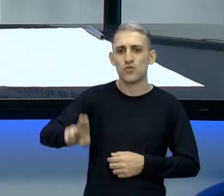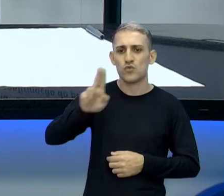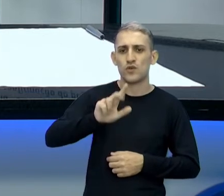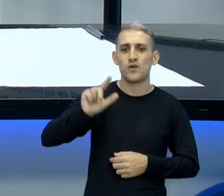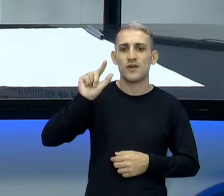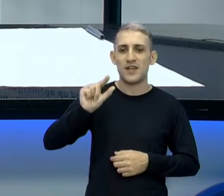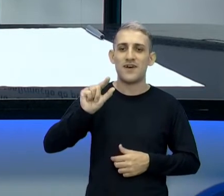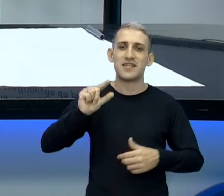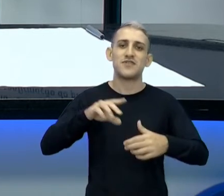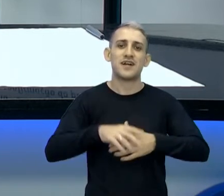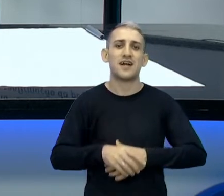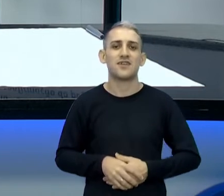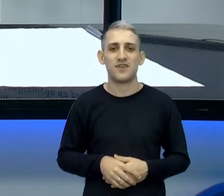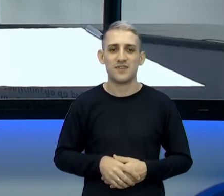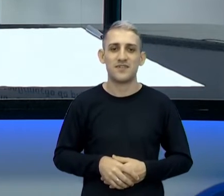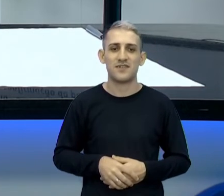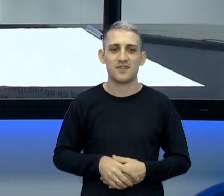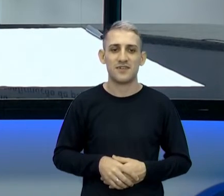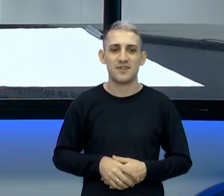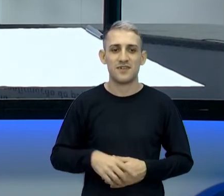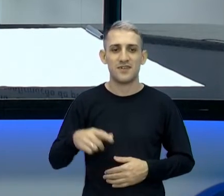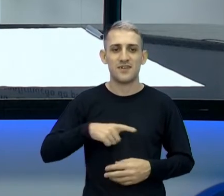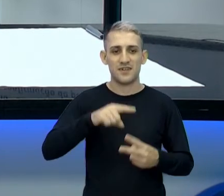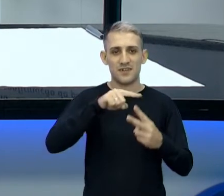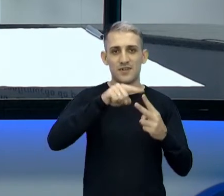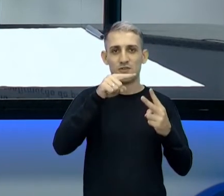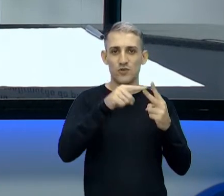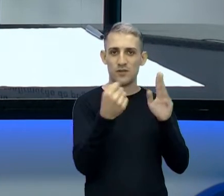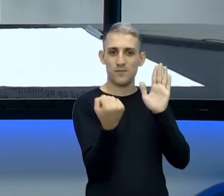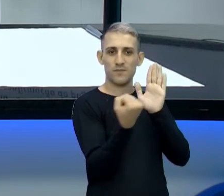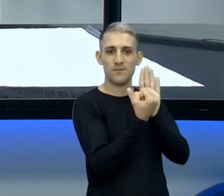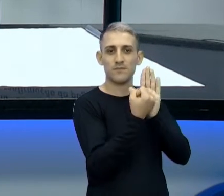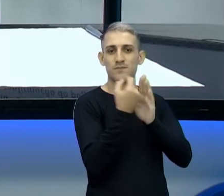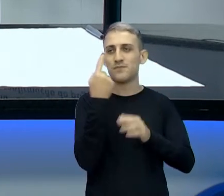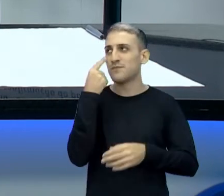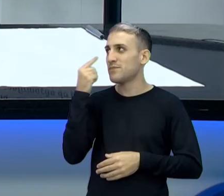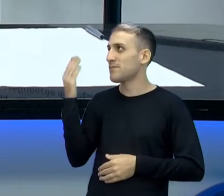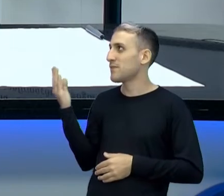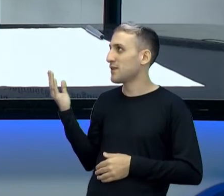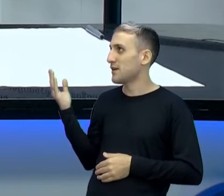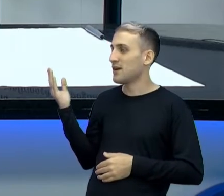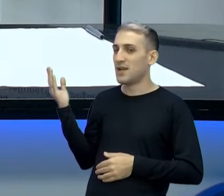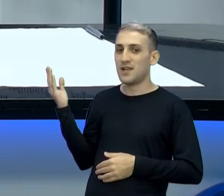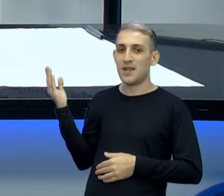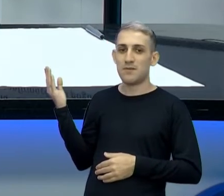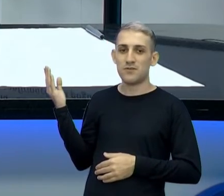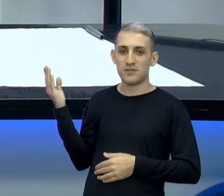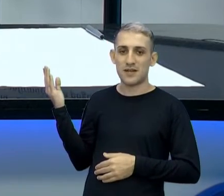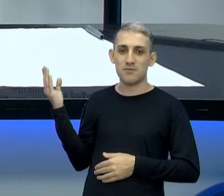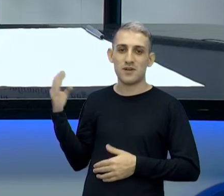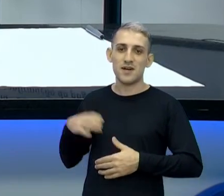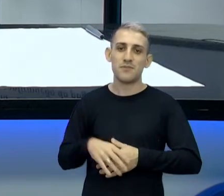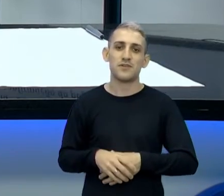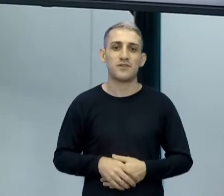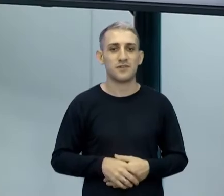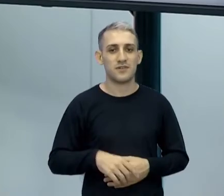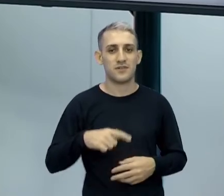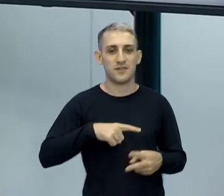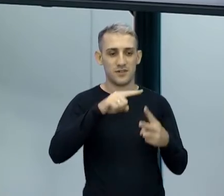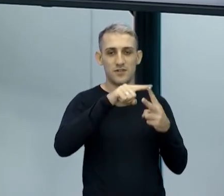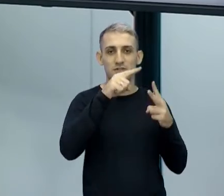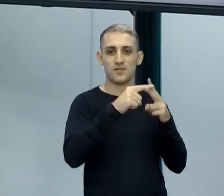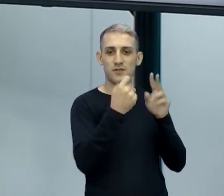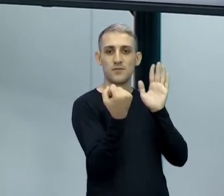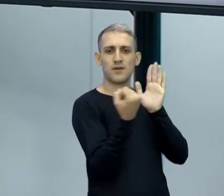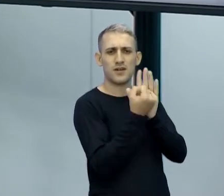durante o fluxograma, que são esses 2 símbolos aqui, ó. Tá? Nós temos esses 2 símbolos aqui. Vocês